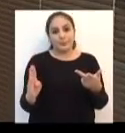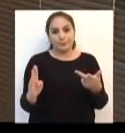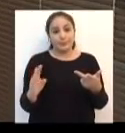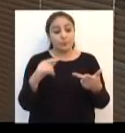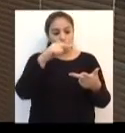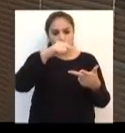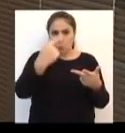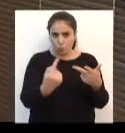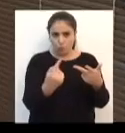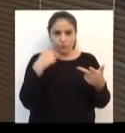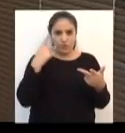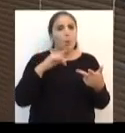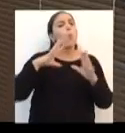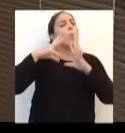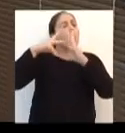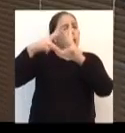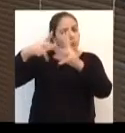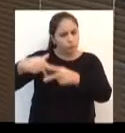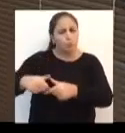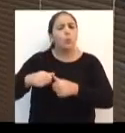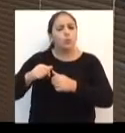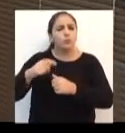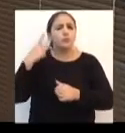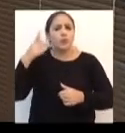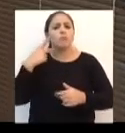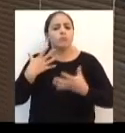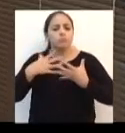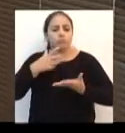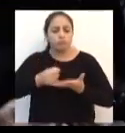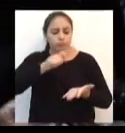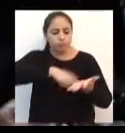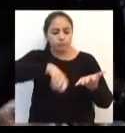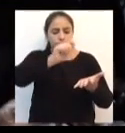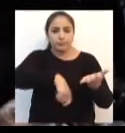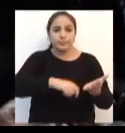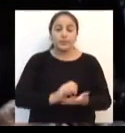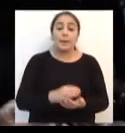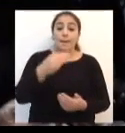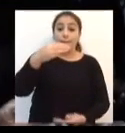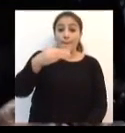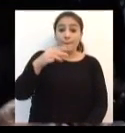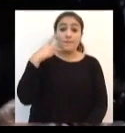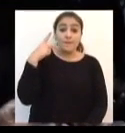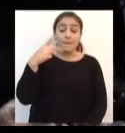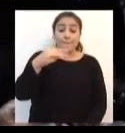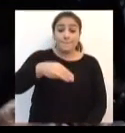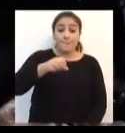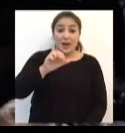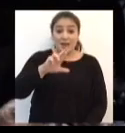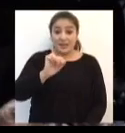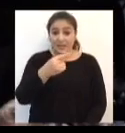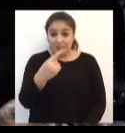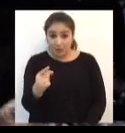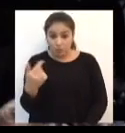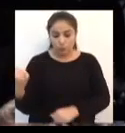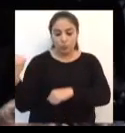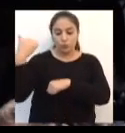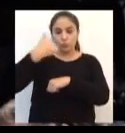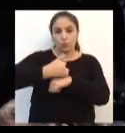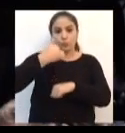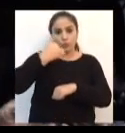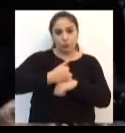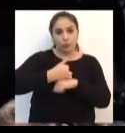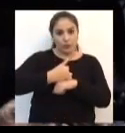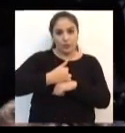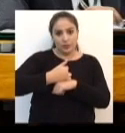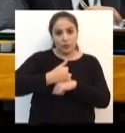resto, todos os vereadores foram unânimes em assinar essa moção. Maranhão assumiu o cargo depois que o Supremo